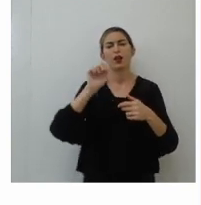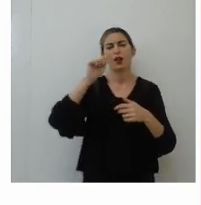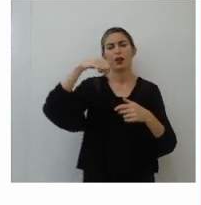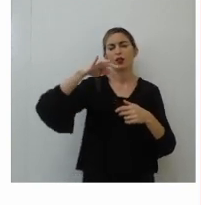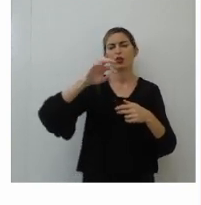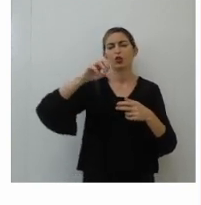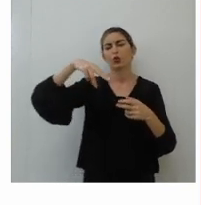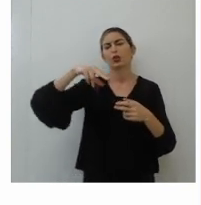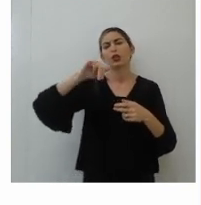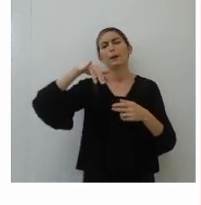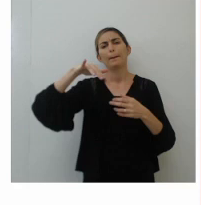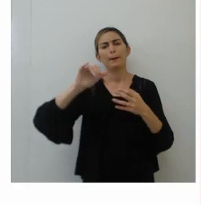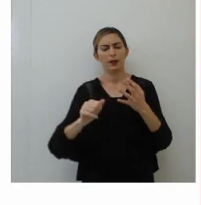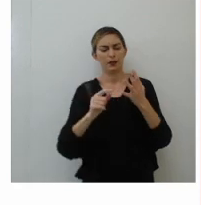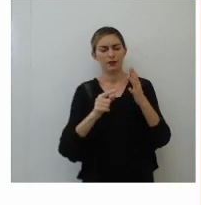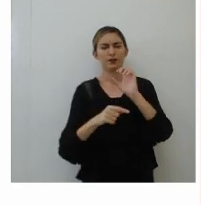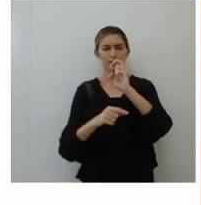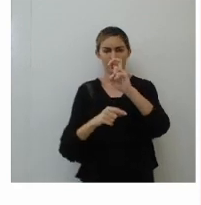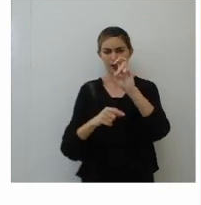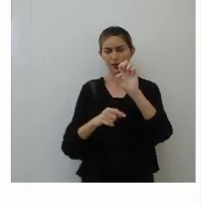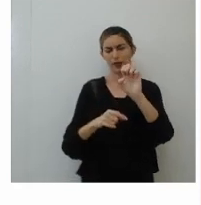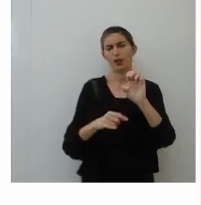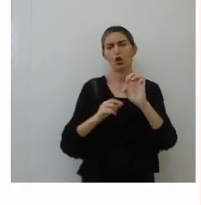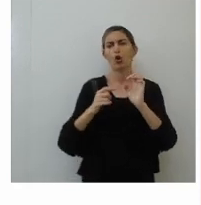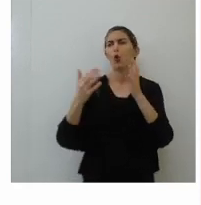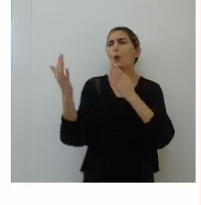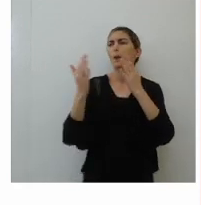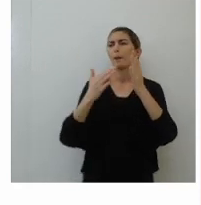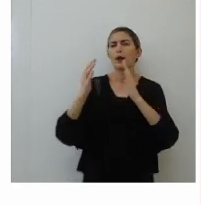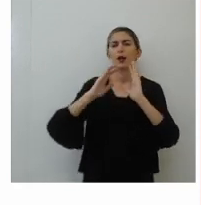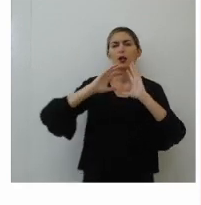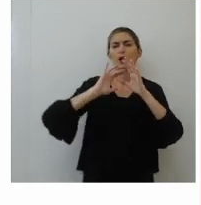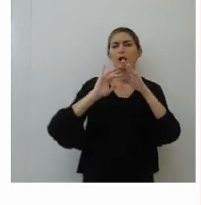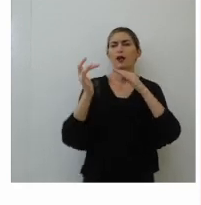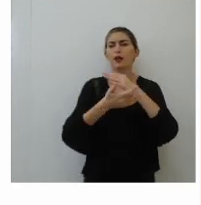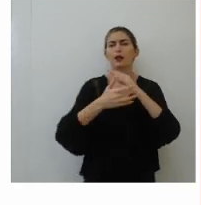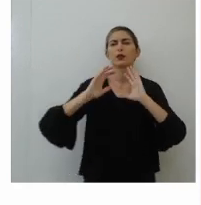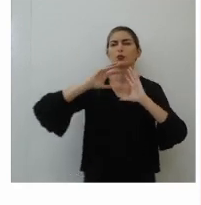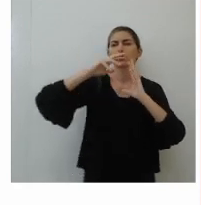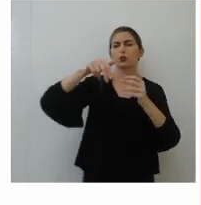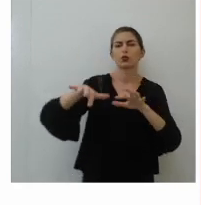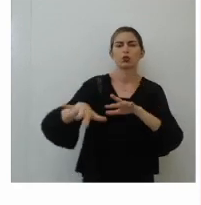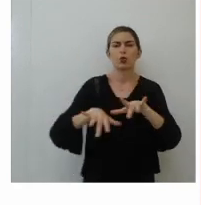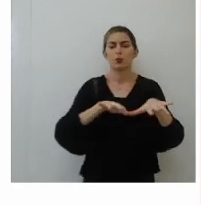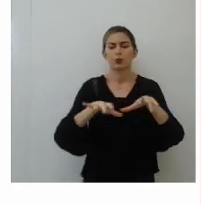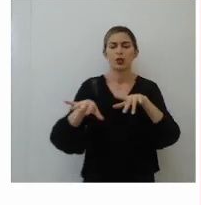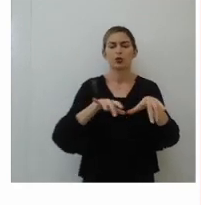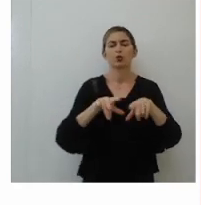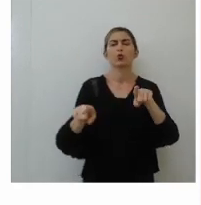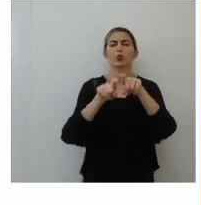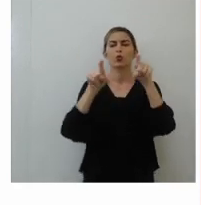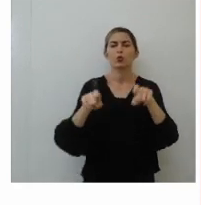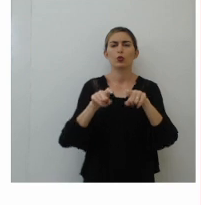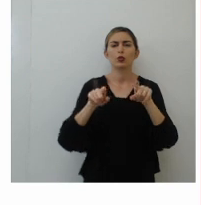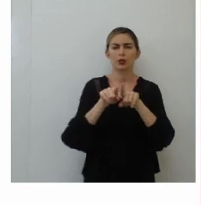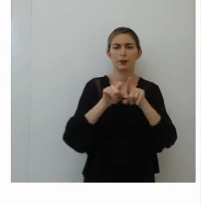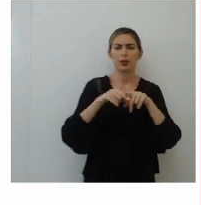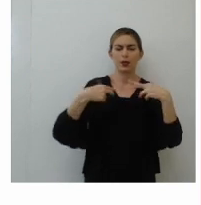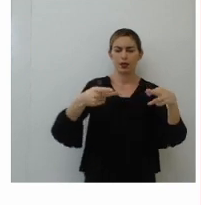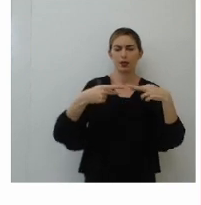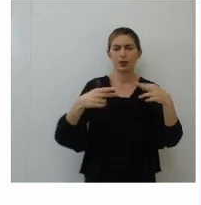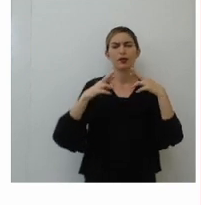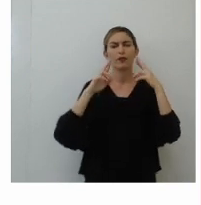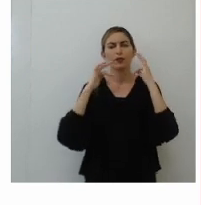Antonímia para comparar a rede mundial de computadores com a rede caseira de descanso da família. Qual é a resposta